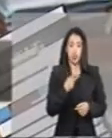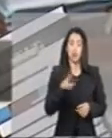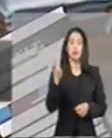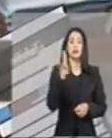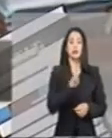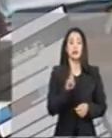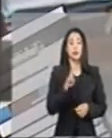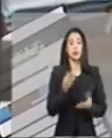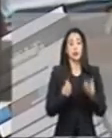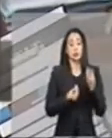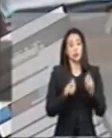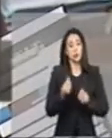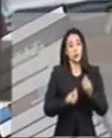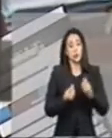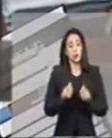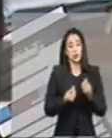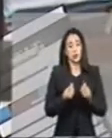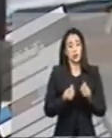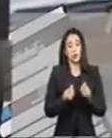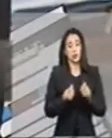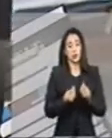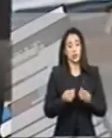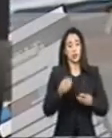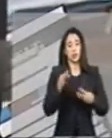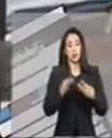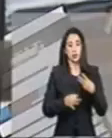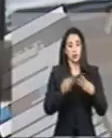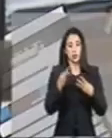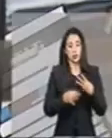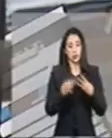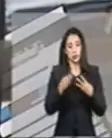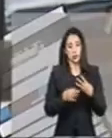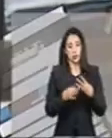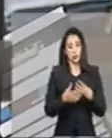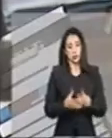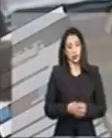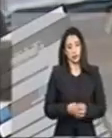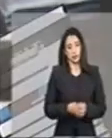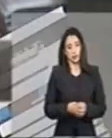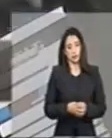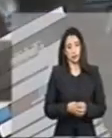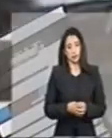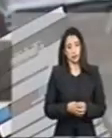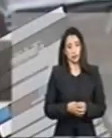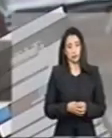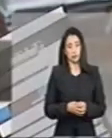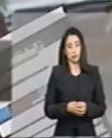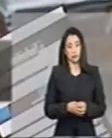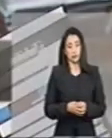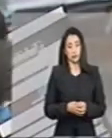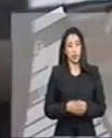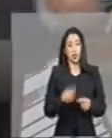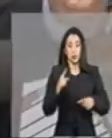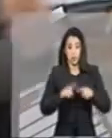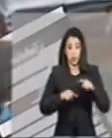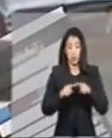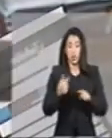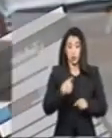na manutenção no judiciário desse material? Material que afirmo